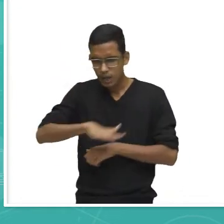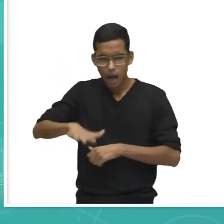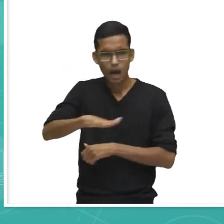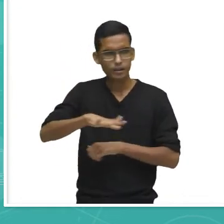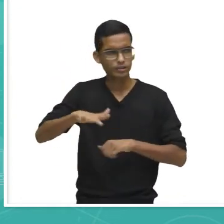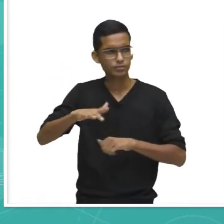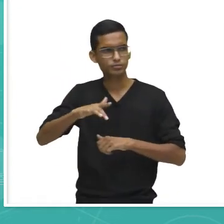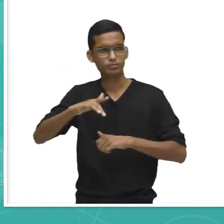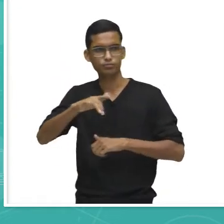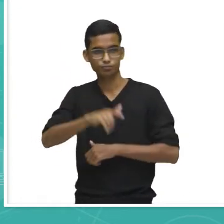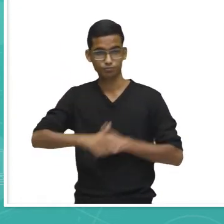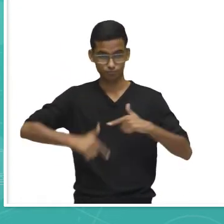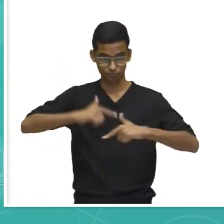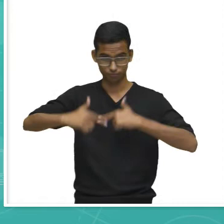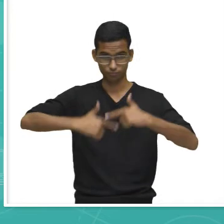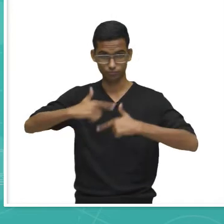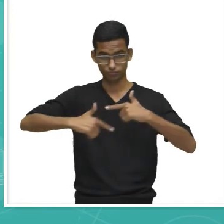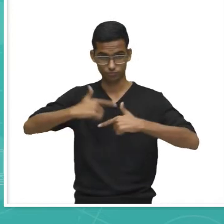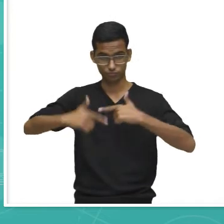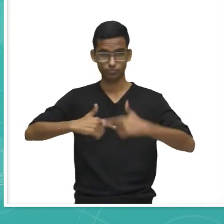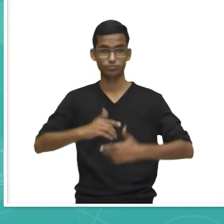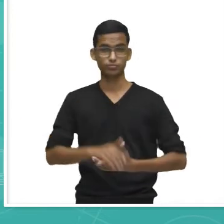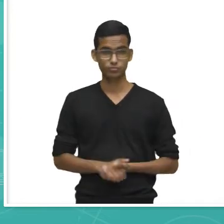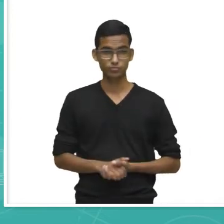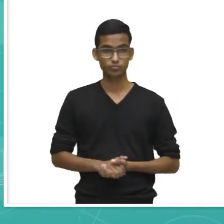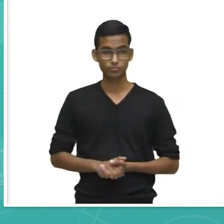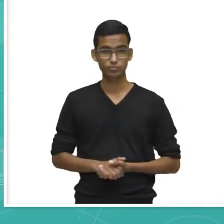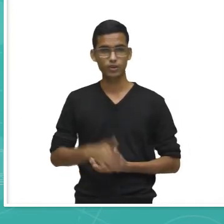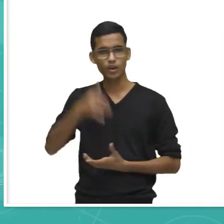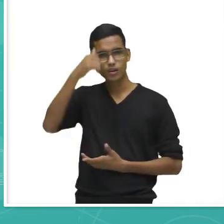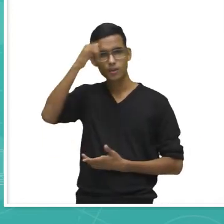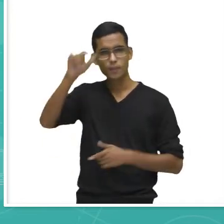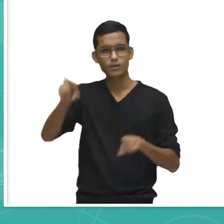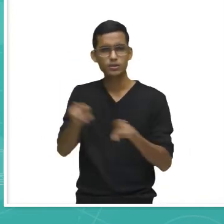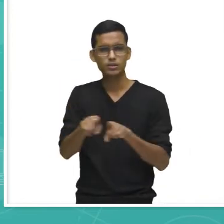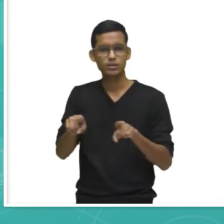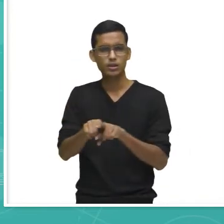eu apresentei para vocês, tá? O combate e a prevenção do